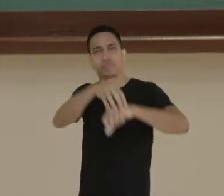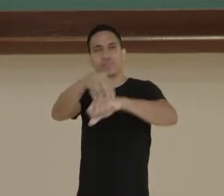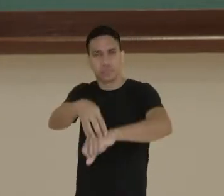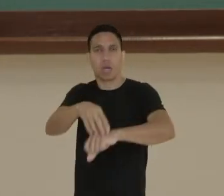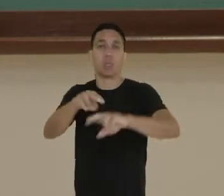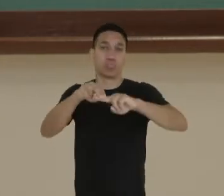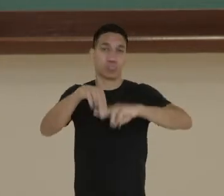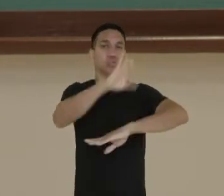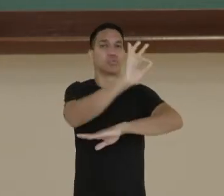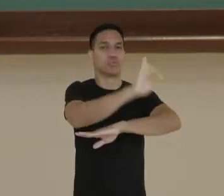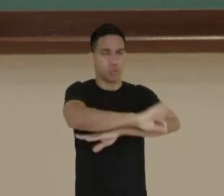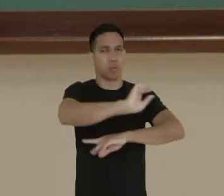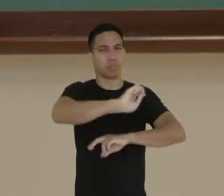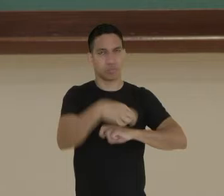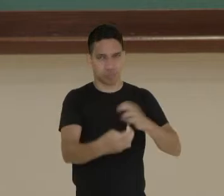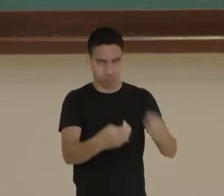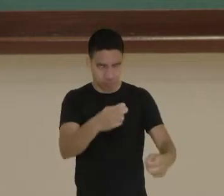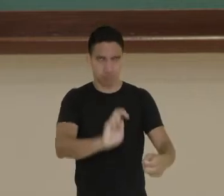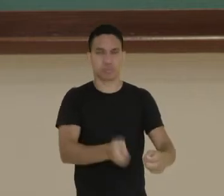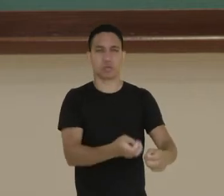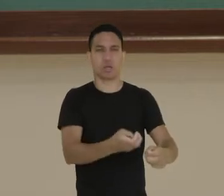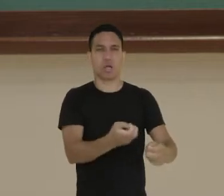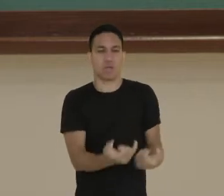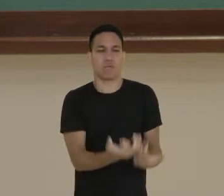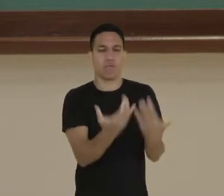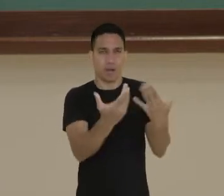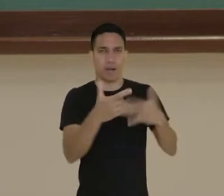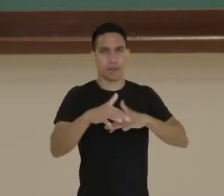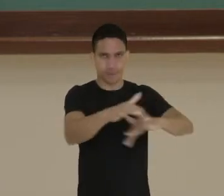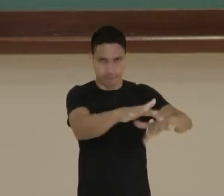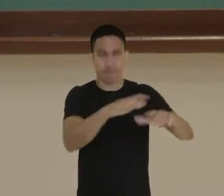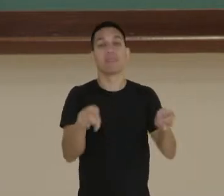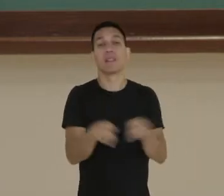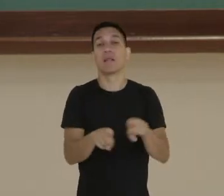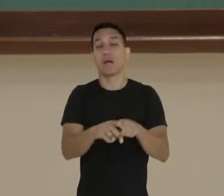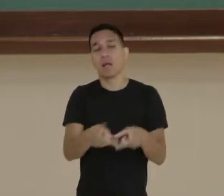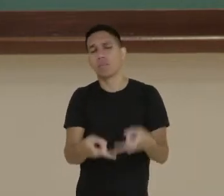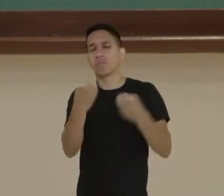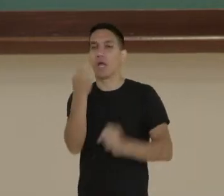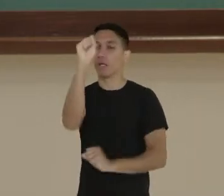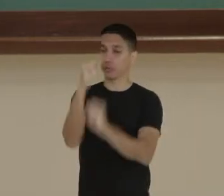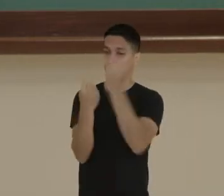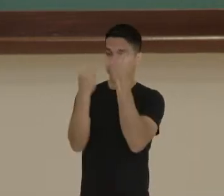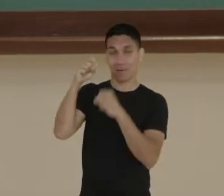também para a indústria. E aí você acaba vendo que a indústria e o setor de transporte são elas